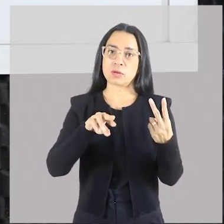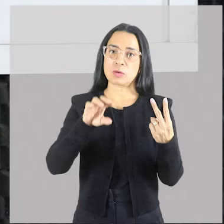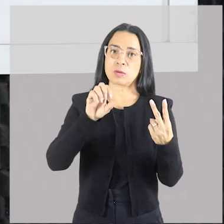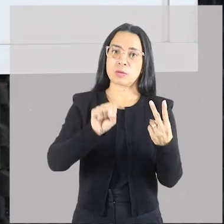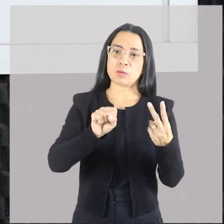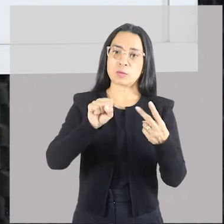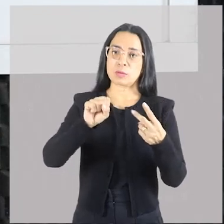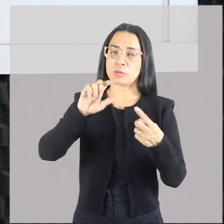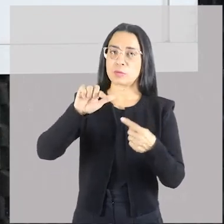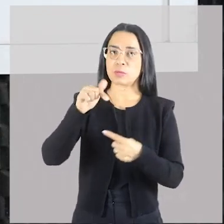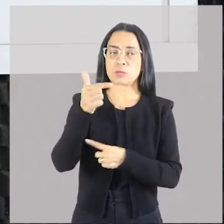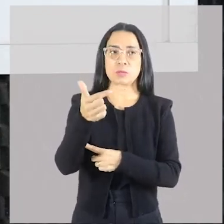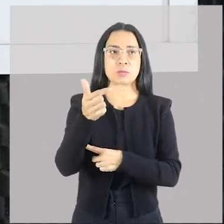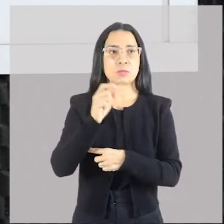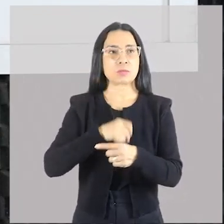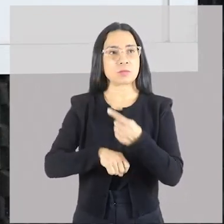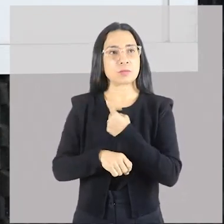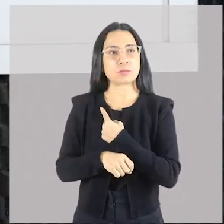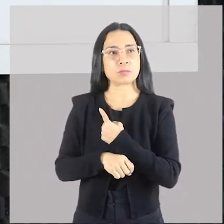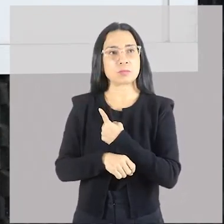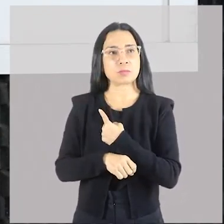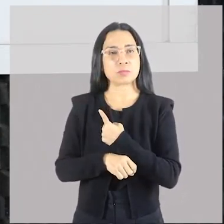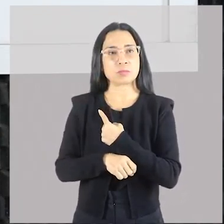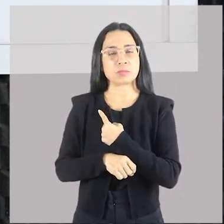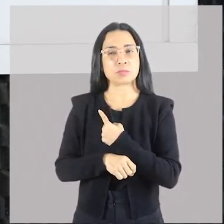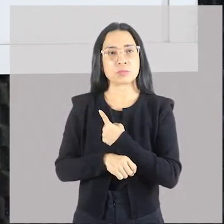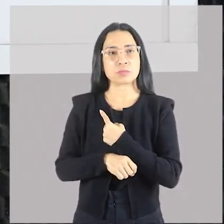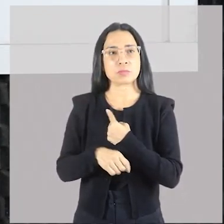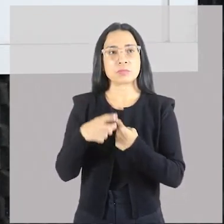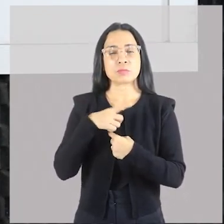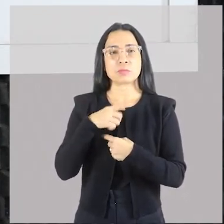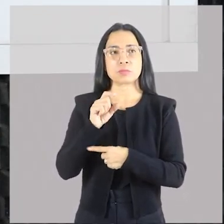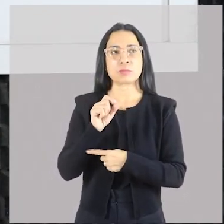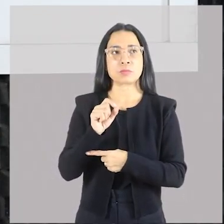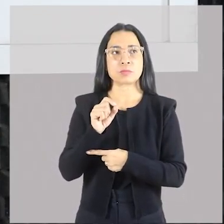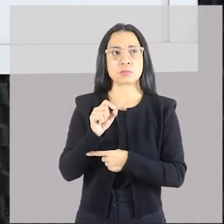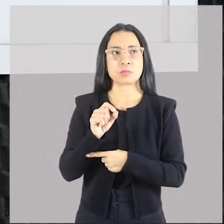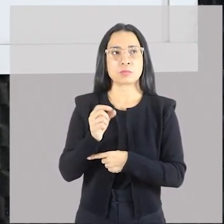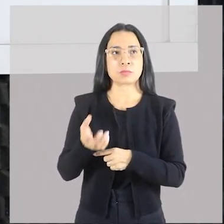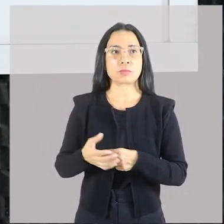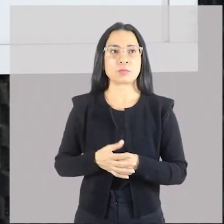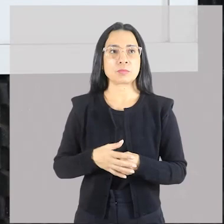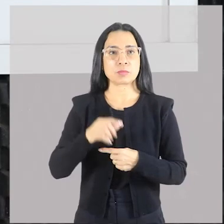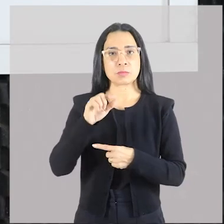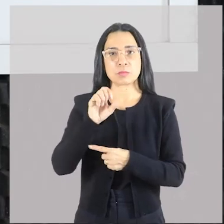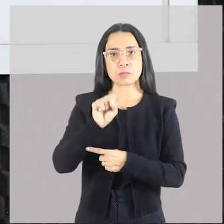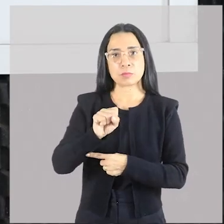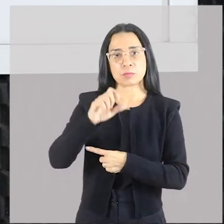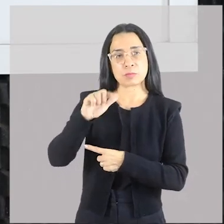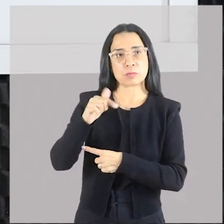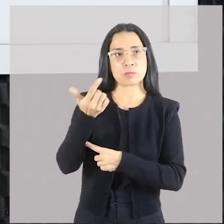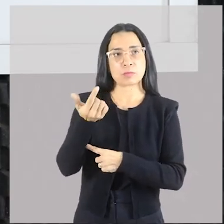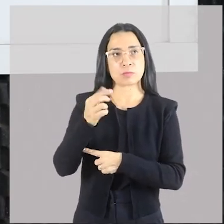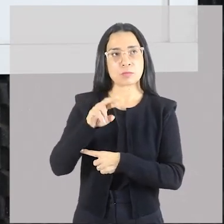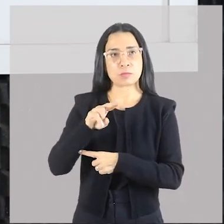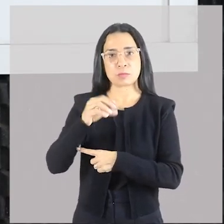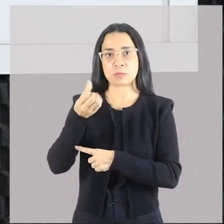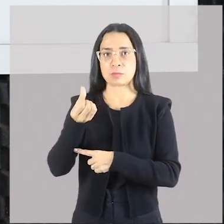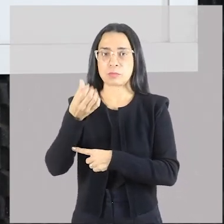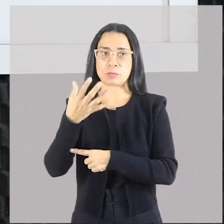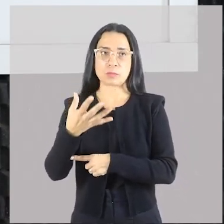ao quadrado, certo? E aí você vai ter aqui, 8 ao quadrado é 64, não é